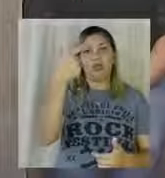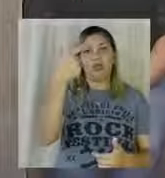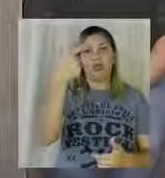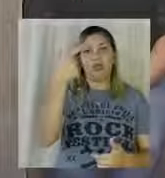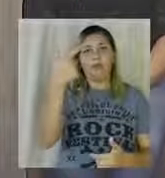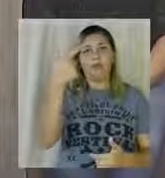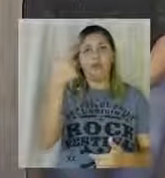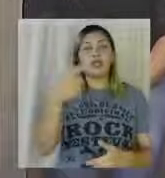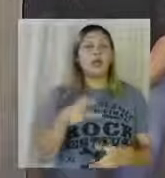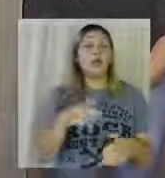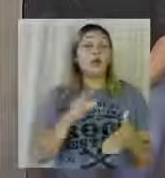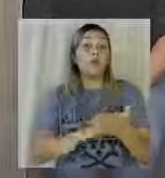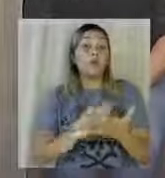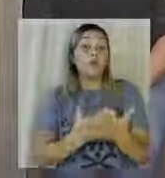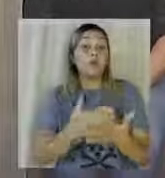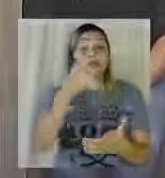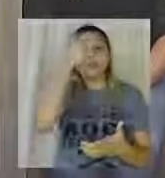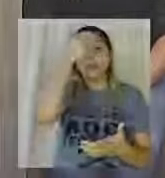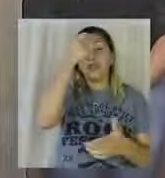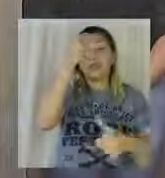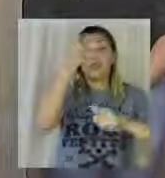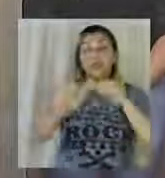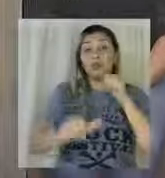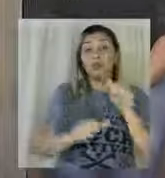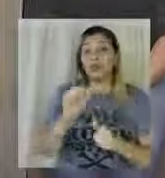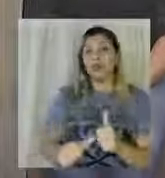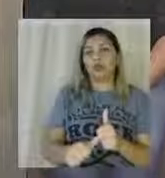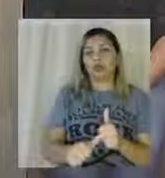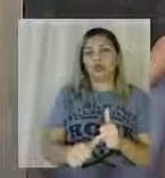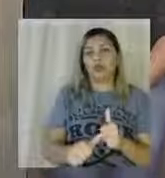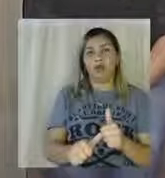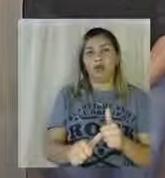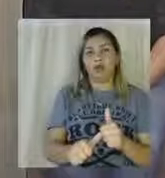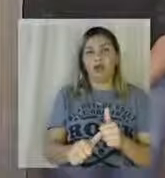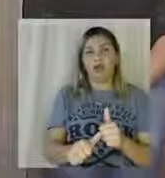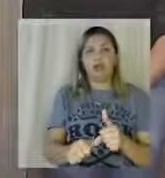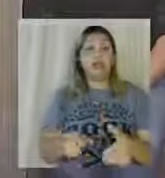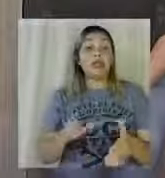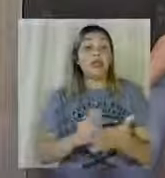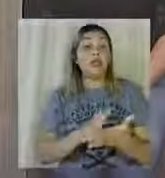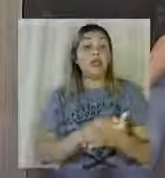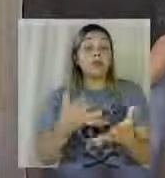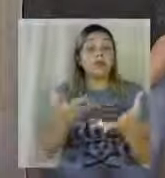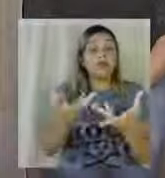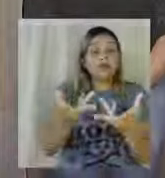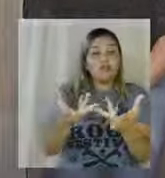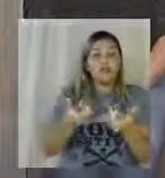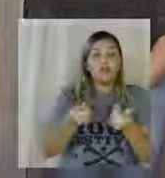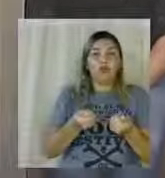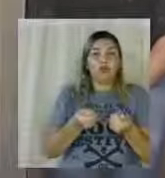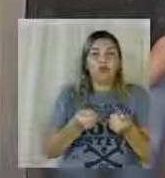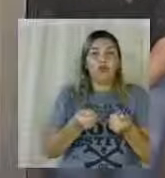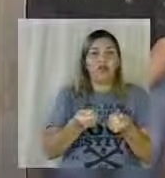é que precisa mudar. Intérpretes mais fluentes, esse é o meu desejo.